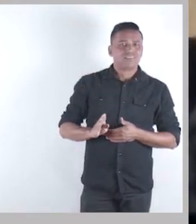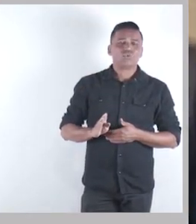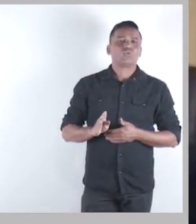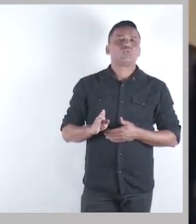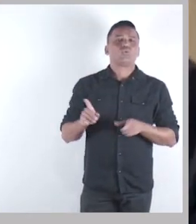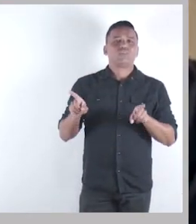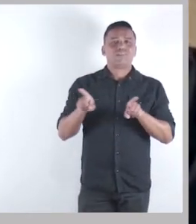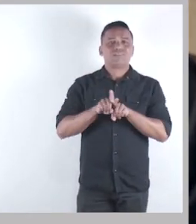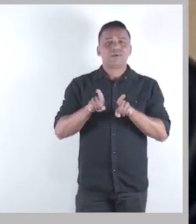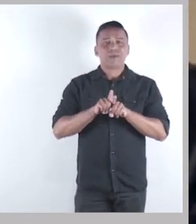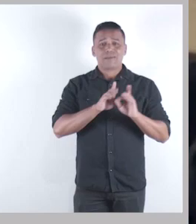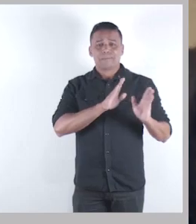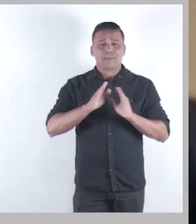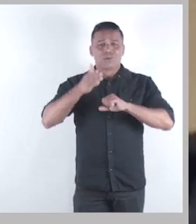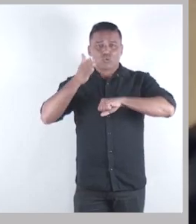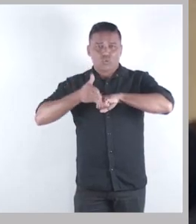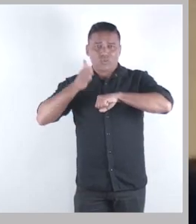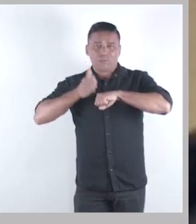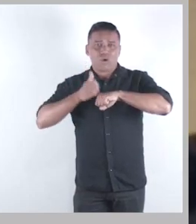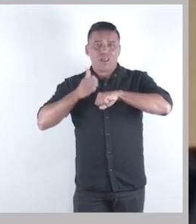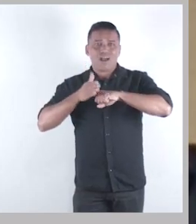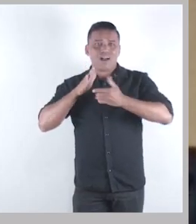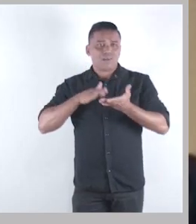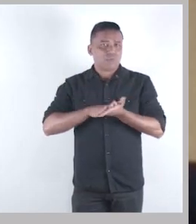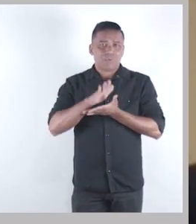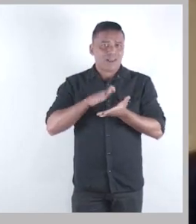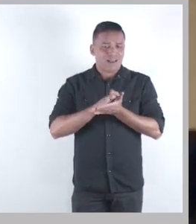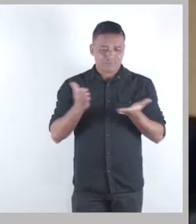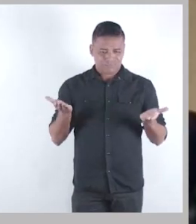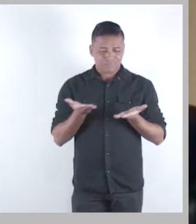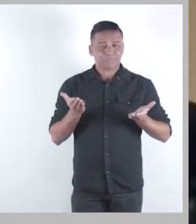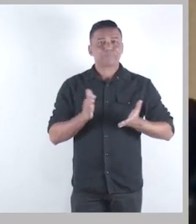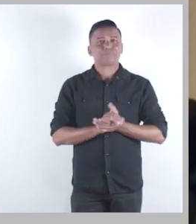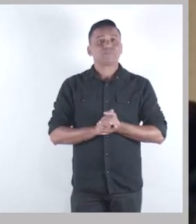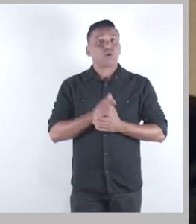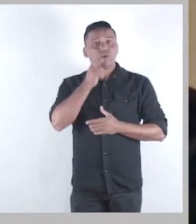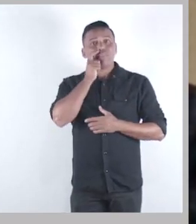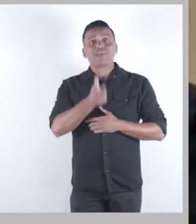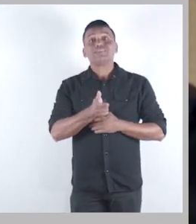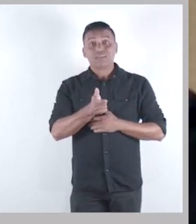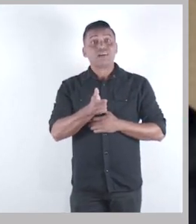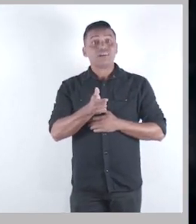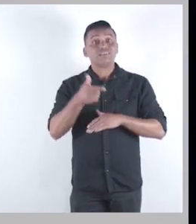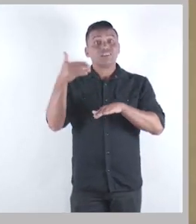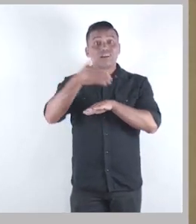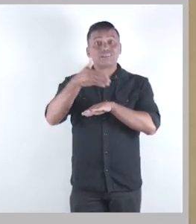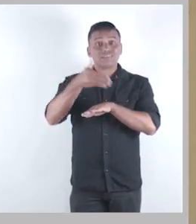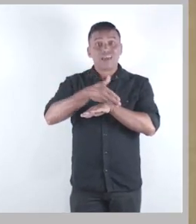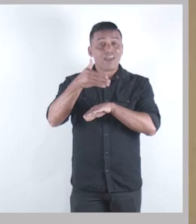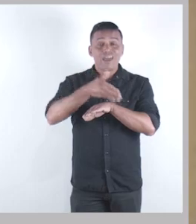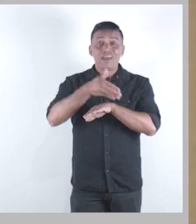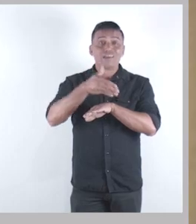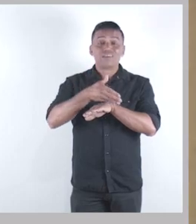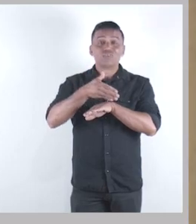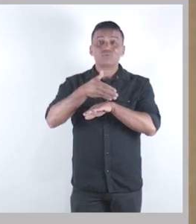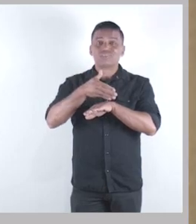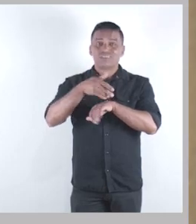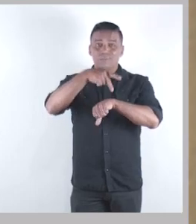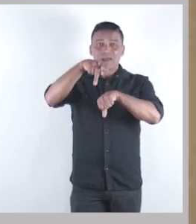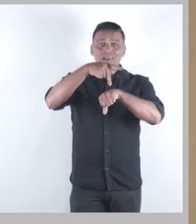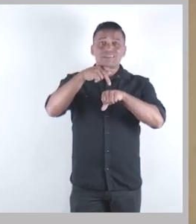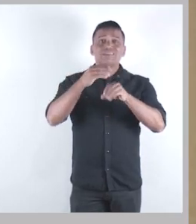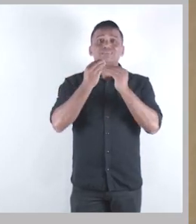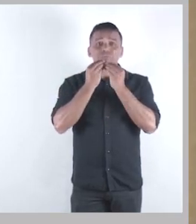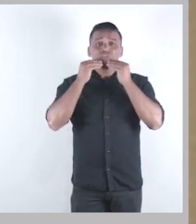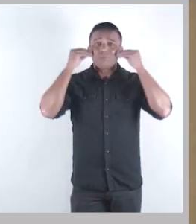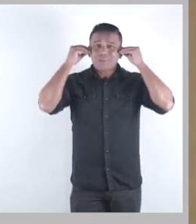autores contemporâneos, né, que estão a publicar neste momento, que seria interessante que chegassem os seus escritos a Moçambique.